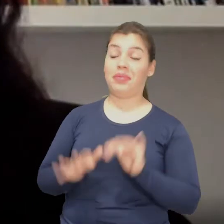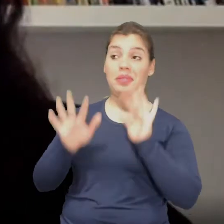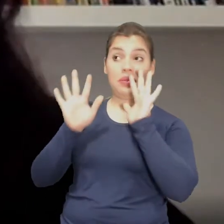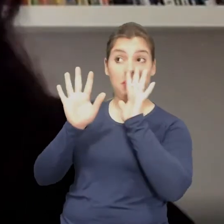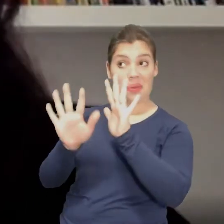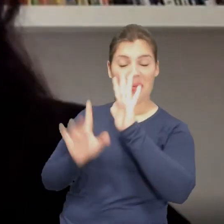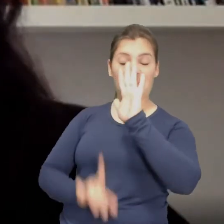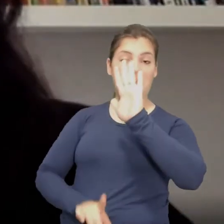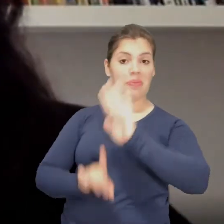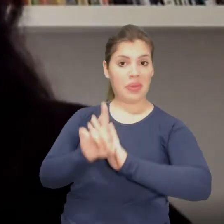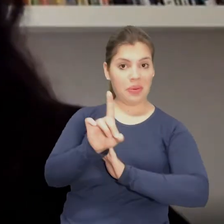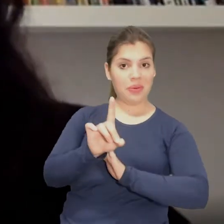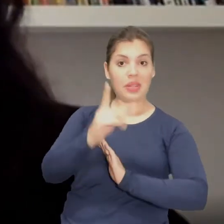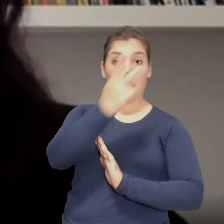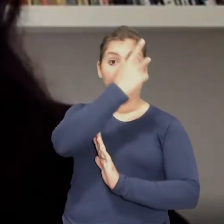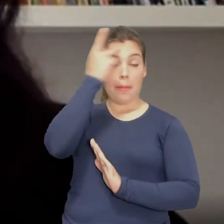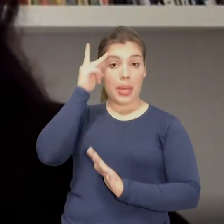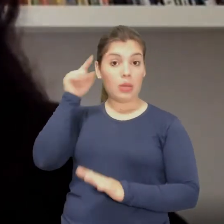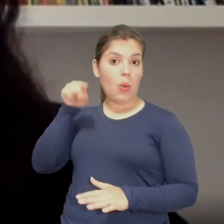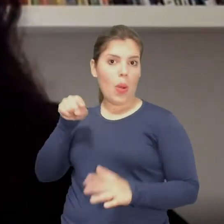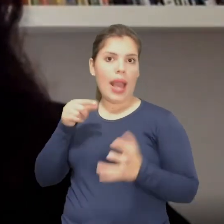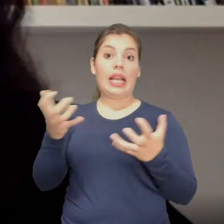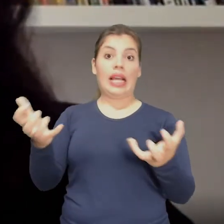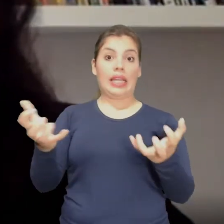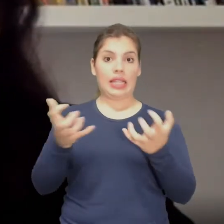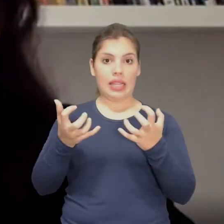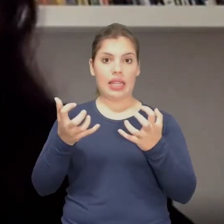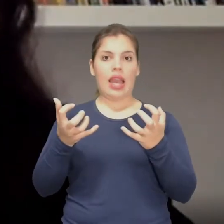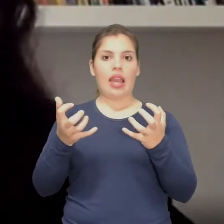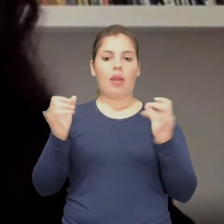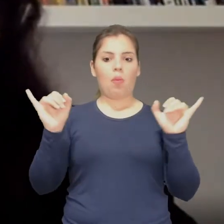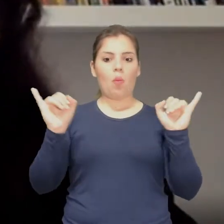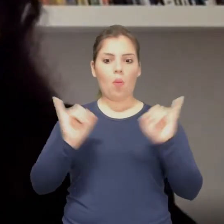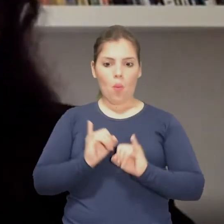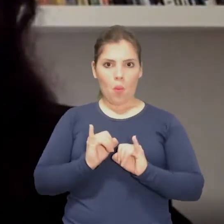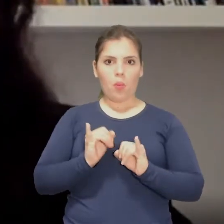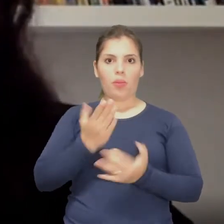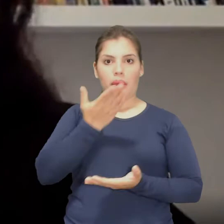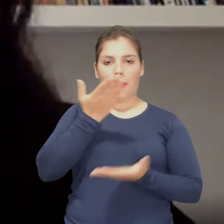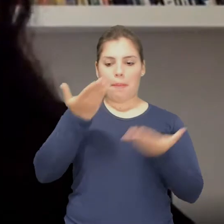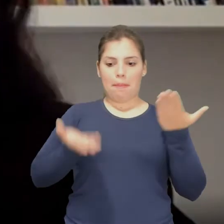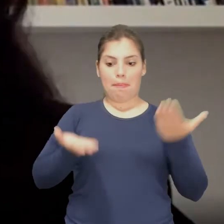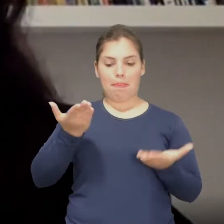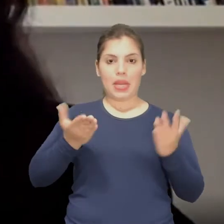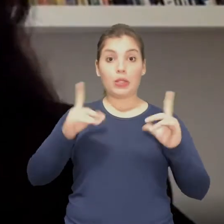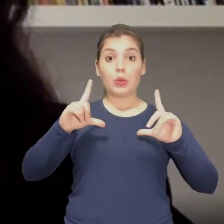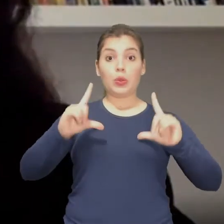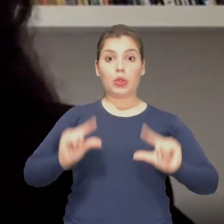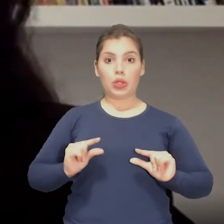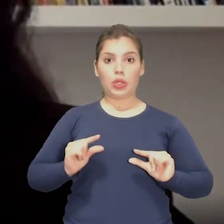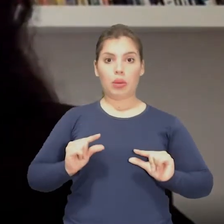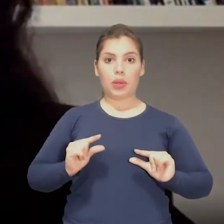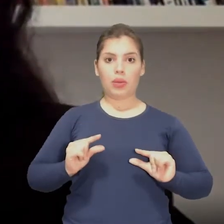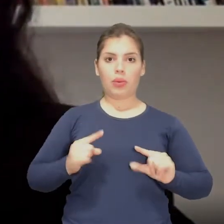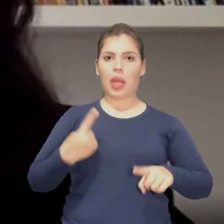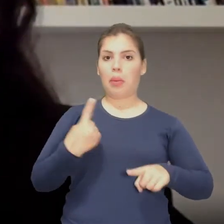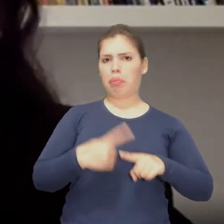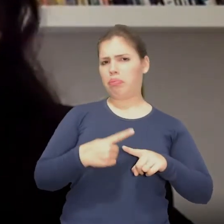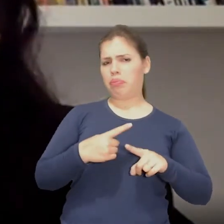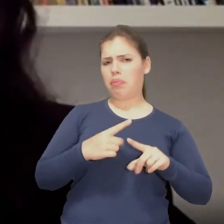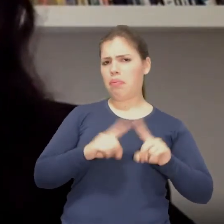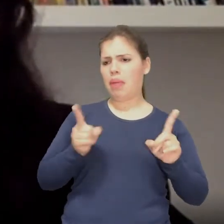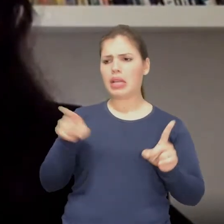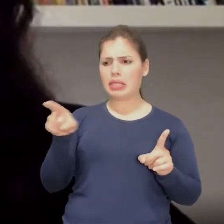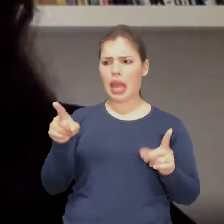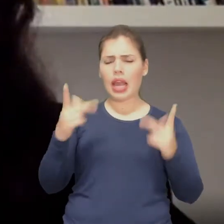acho que a primeira pergunta é: a pessoa quer perder peso, apesar de estar num peso saudável e